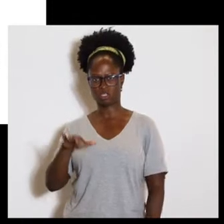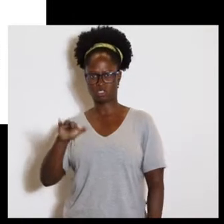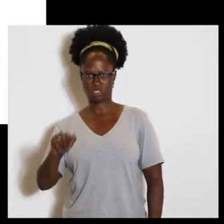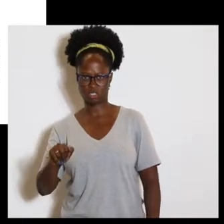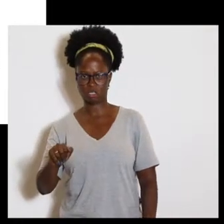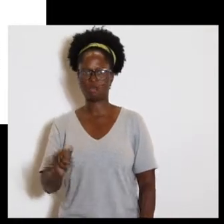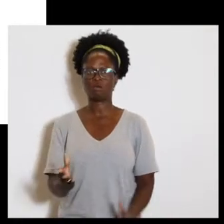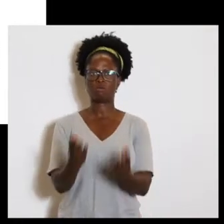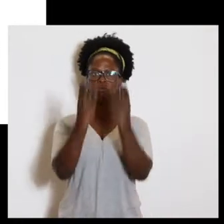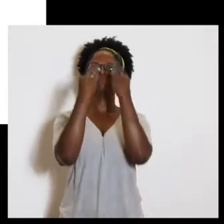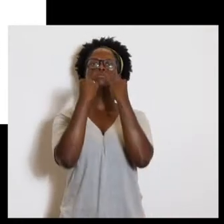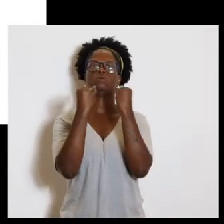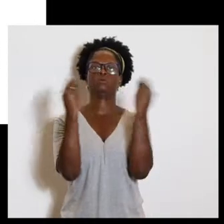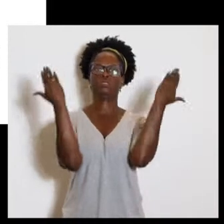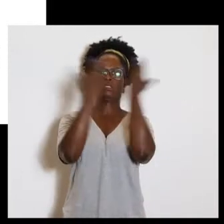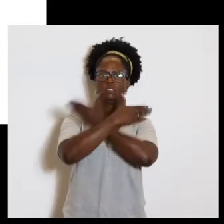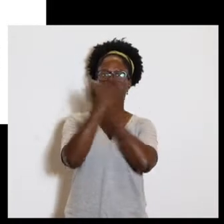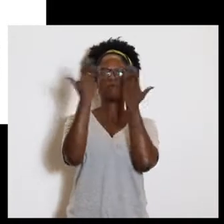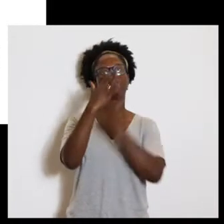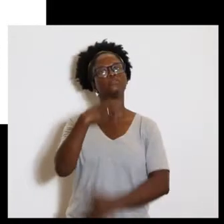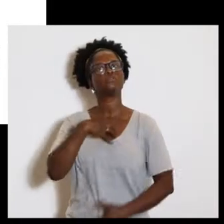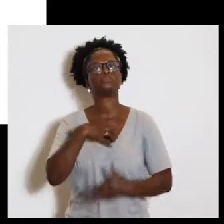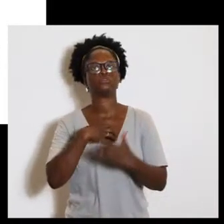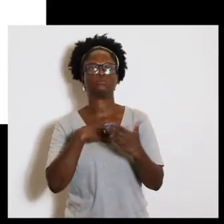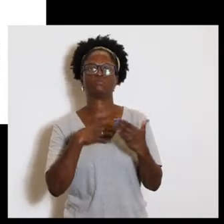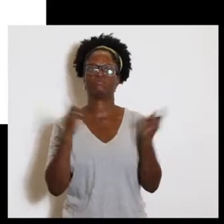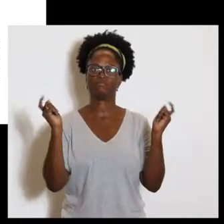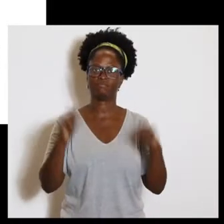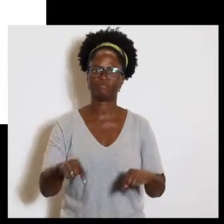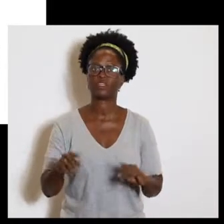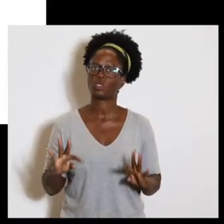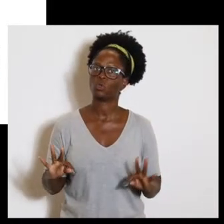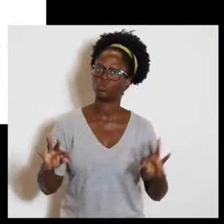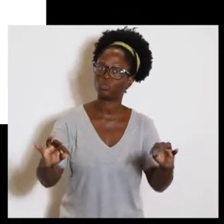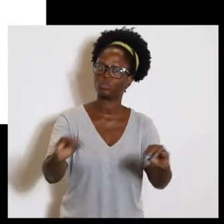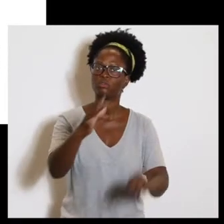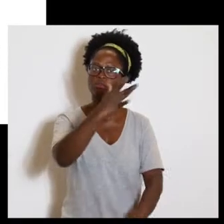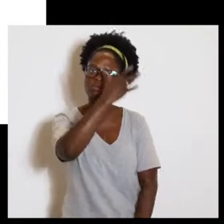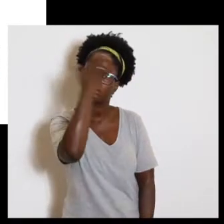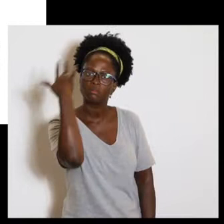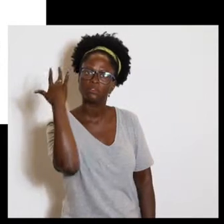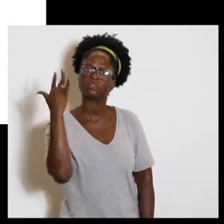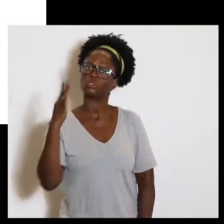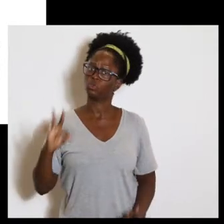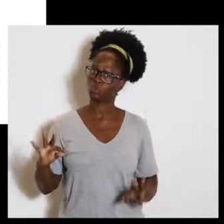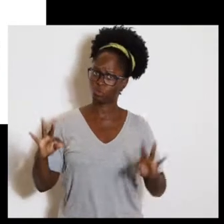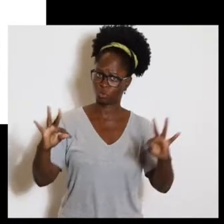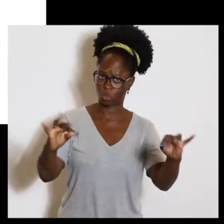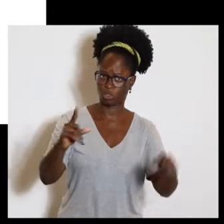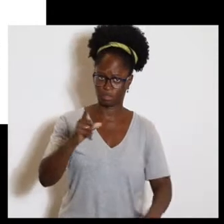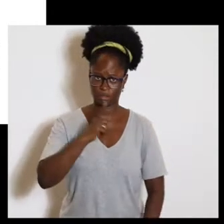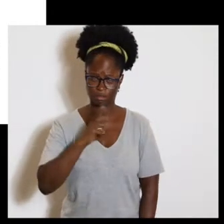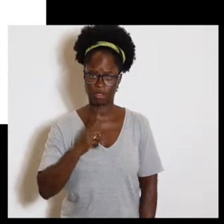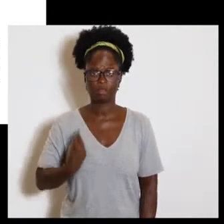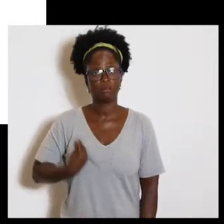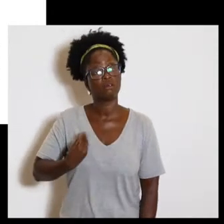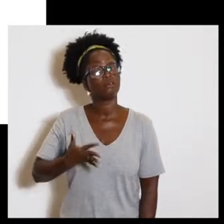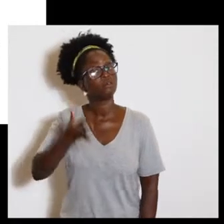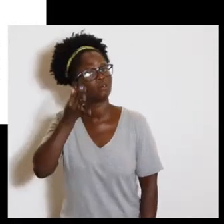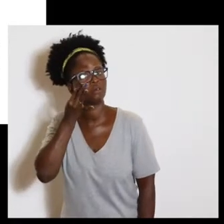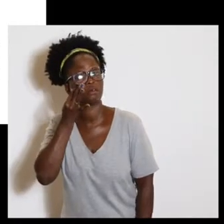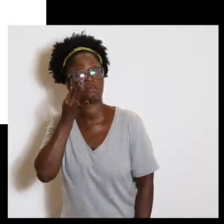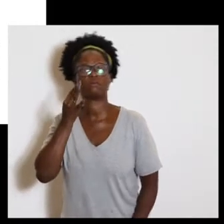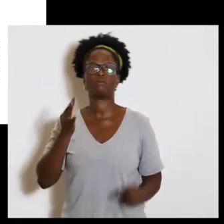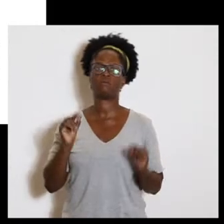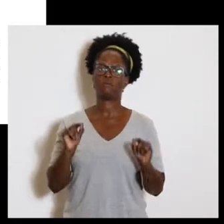grupos marginalizados e tinha entendido em sentido amplo como todo aquele é todo aquele que vivencia uma